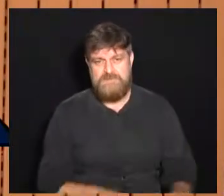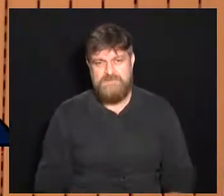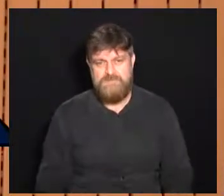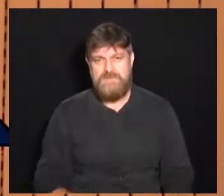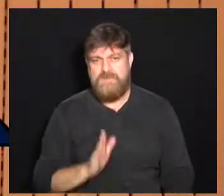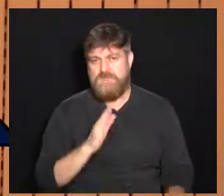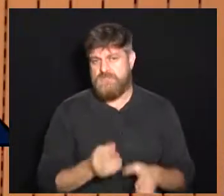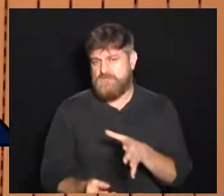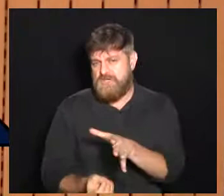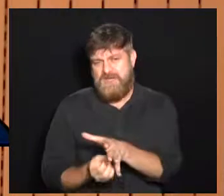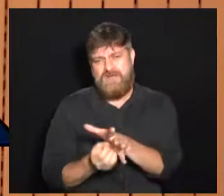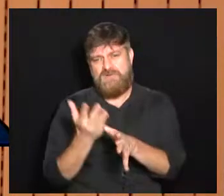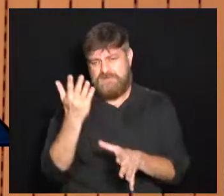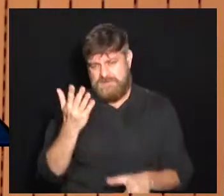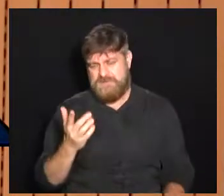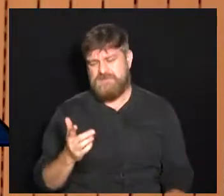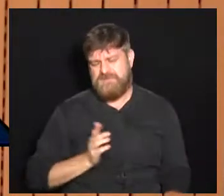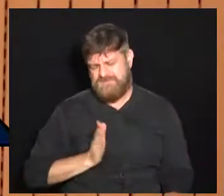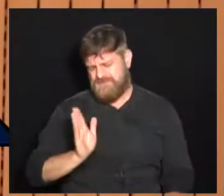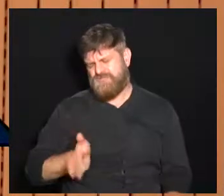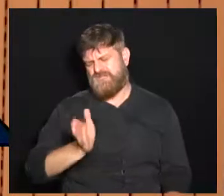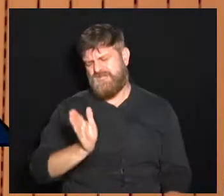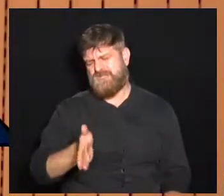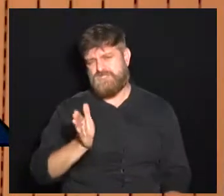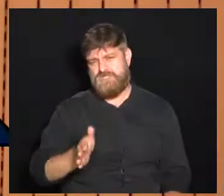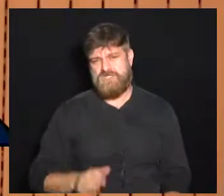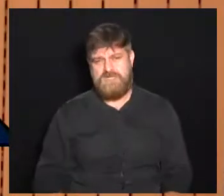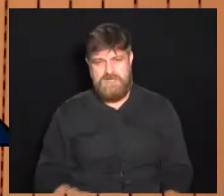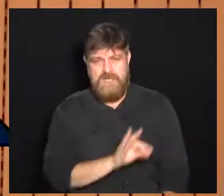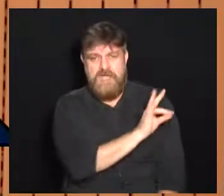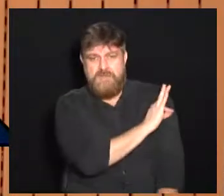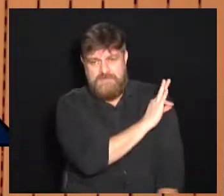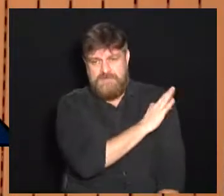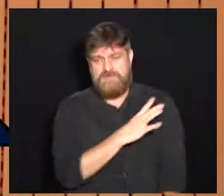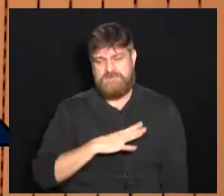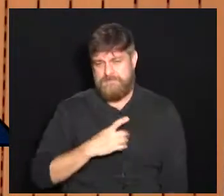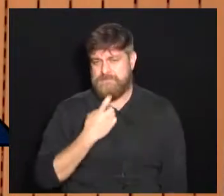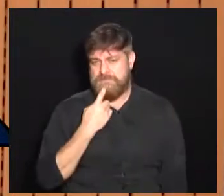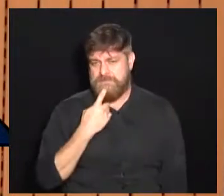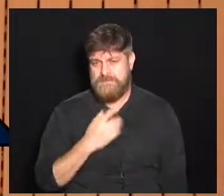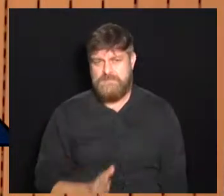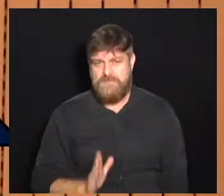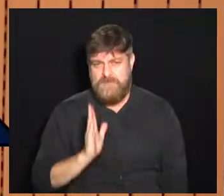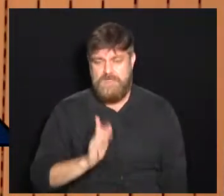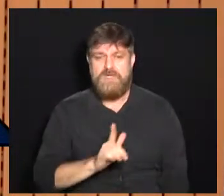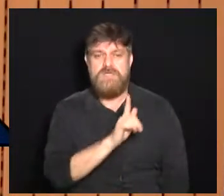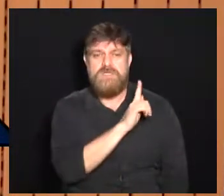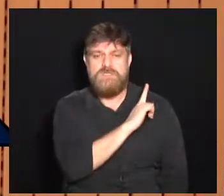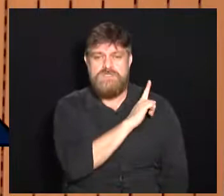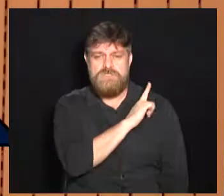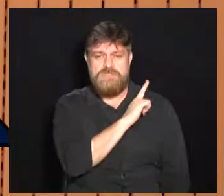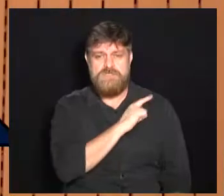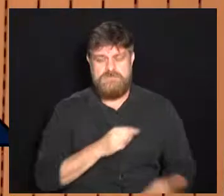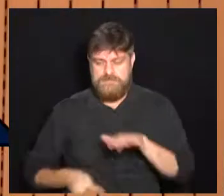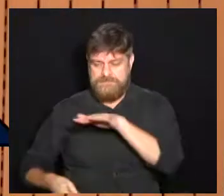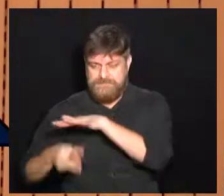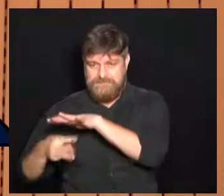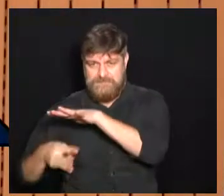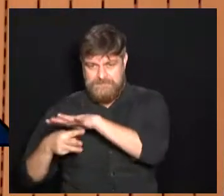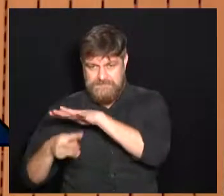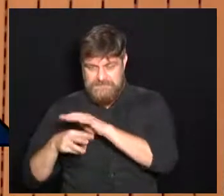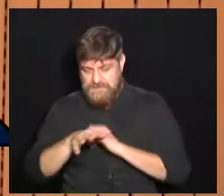já ocorreu em outros momentos na prefeitura, né? Tanto de gestão terceirizada na